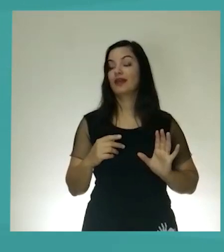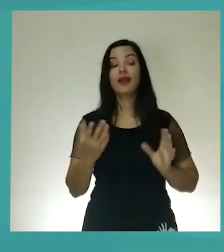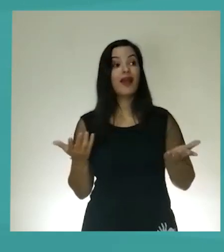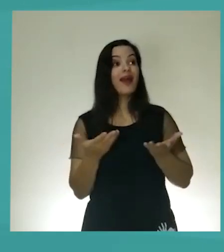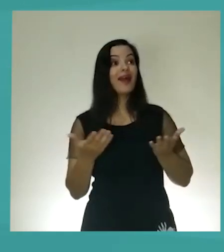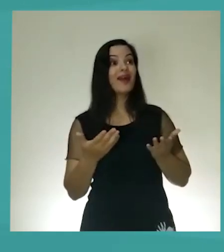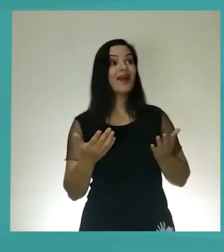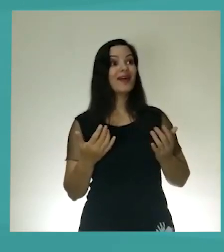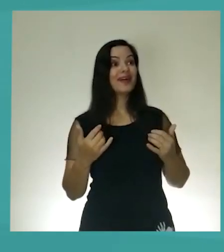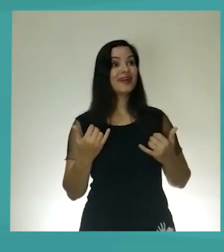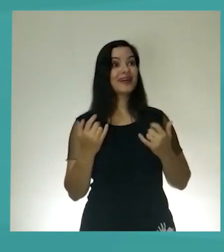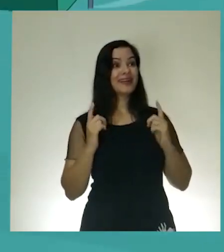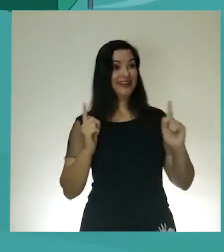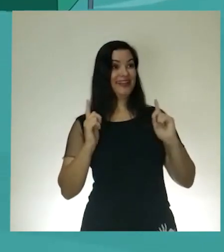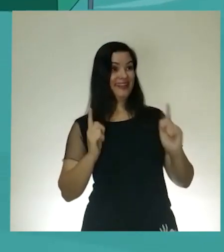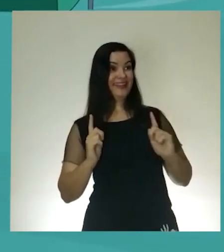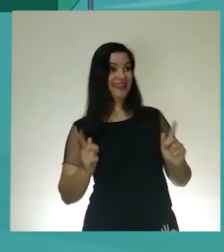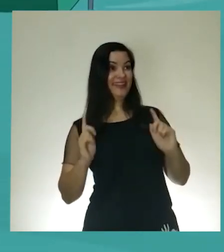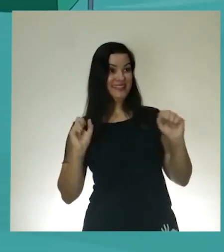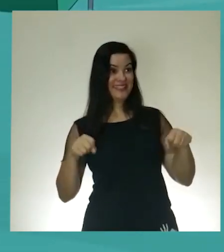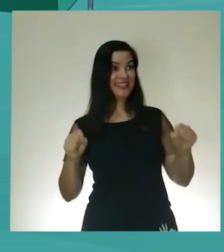agora? Estão se divertindo, não estão?